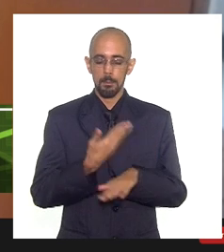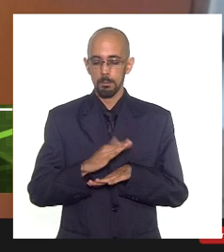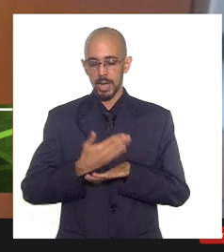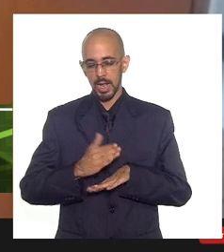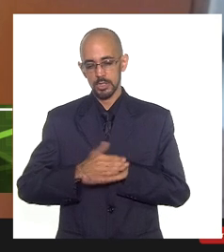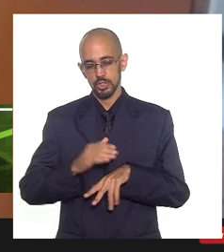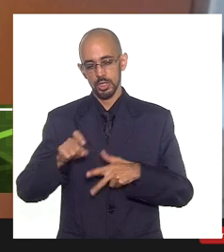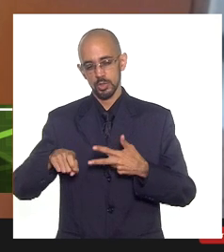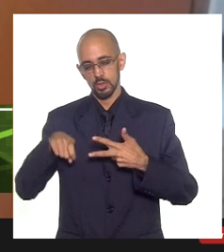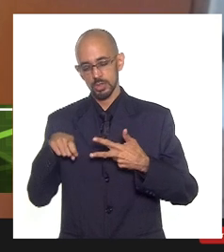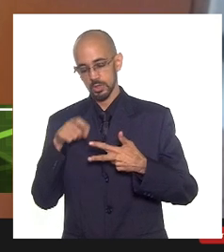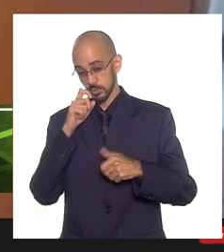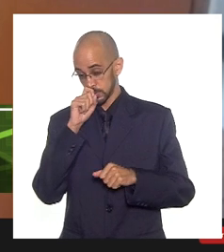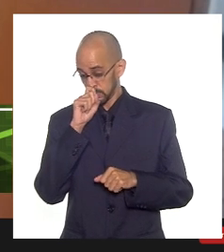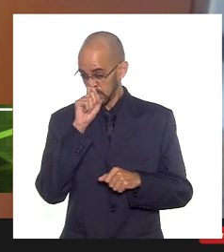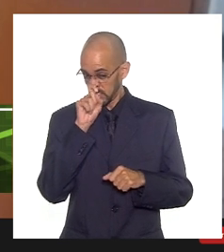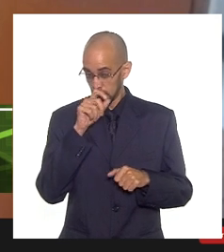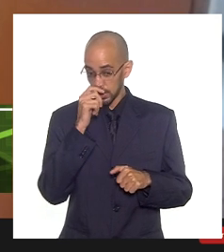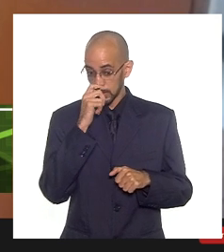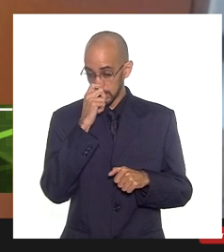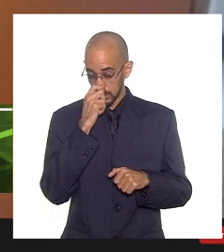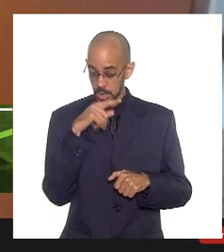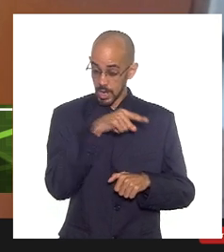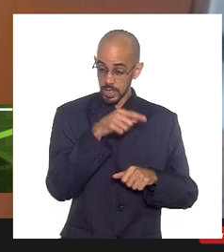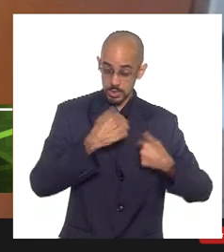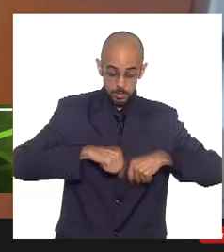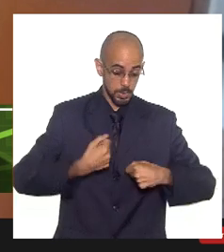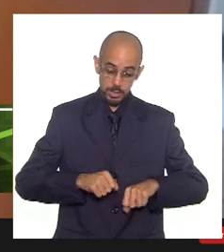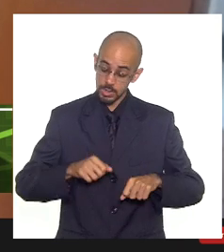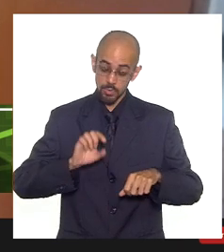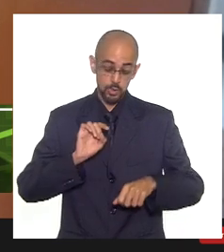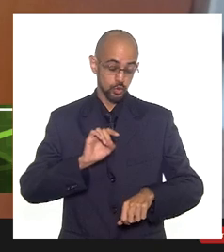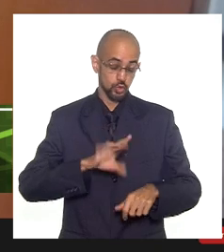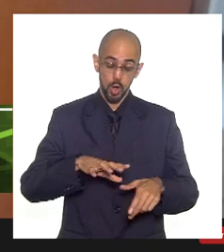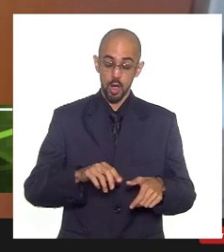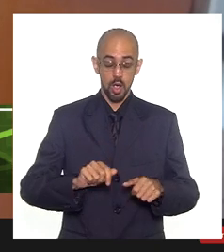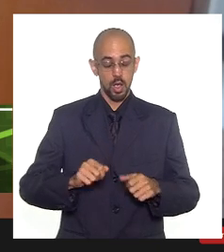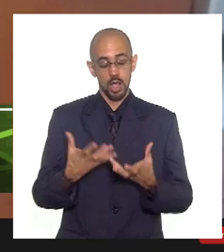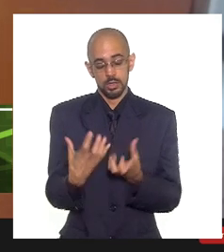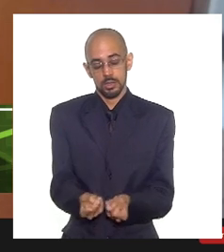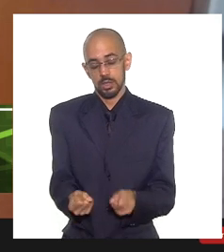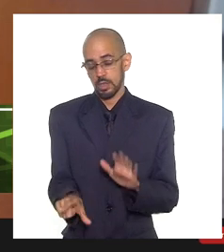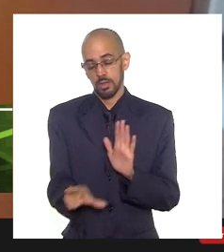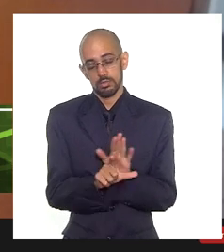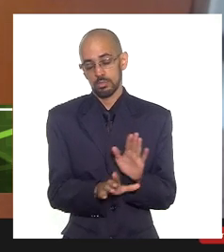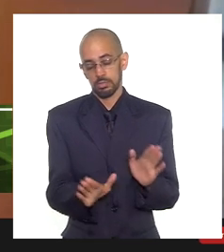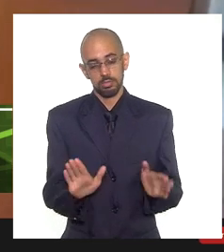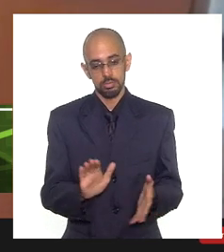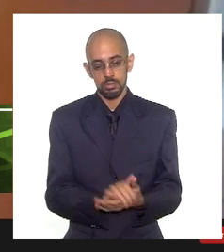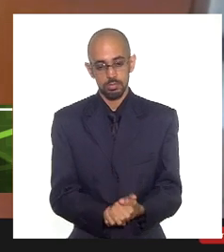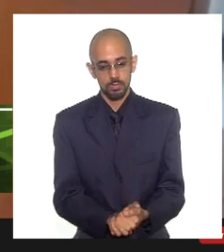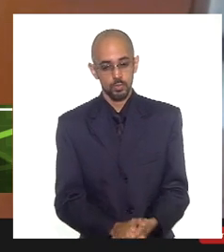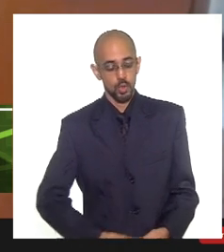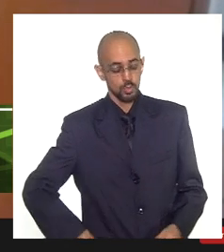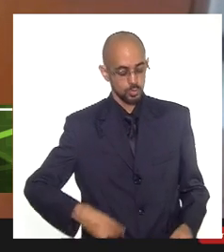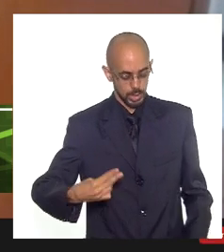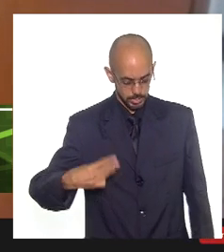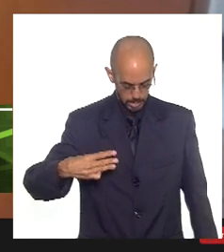meramente executar aquelas decisões que são autônomos e o terceiro ponto